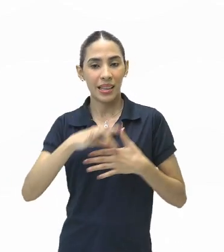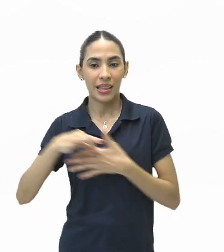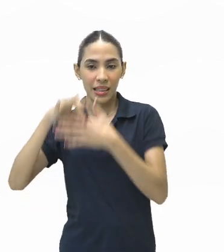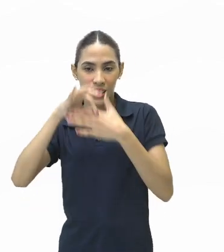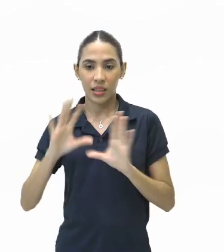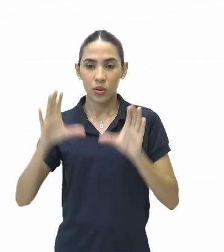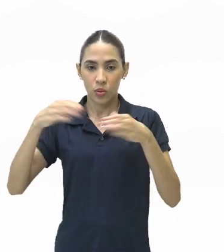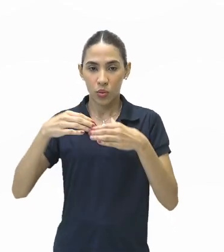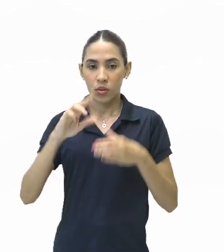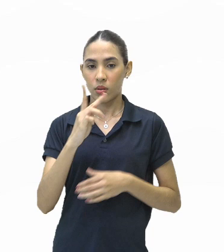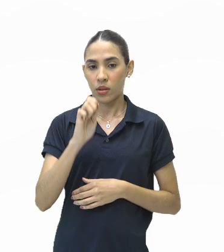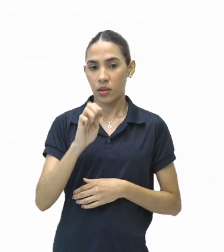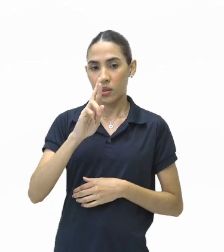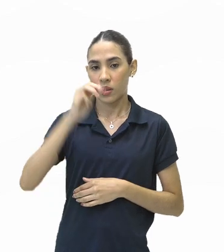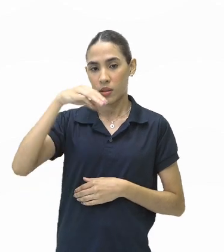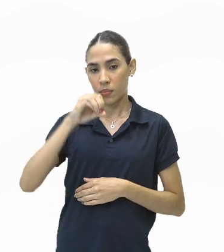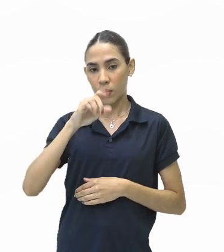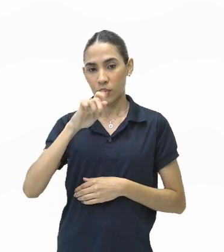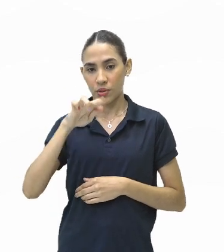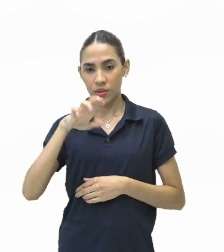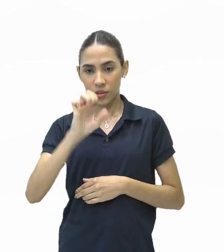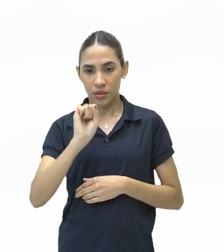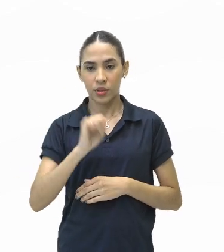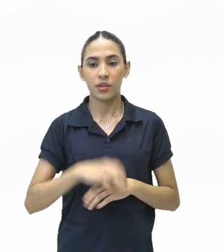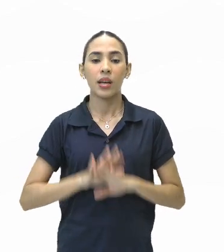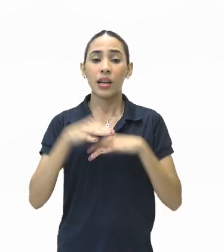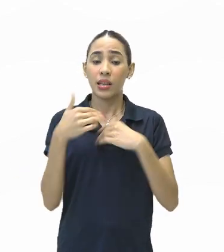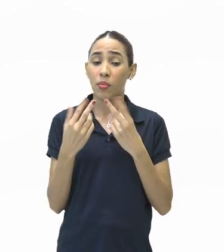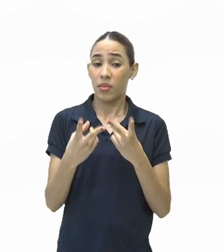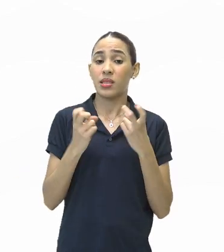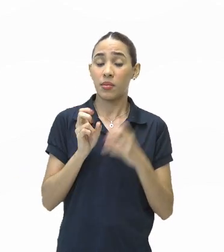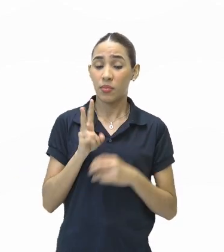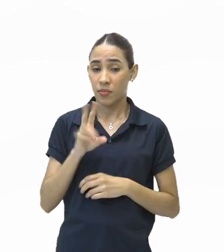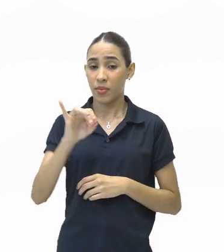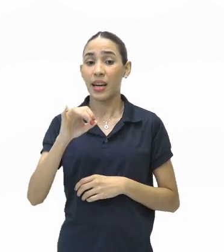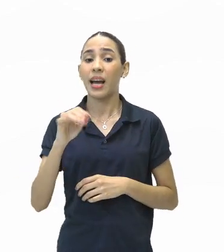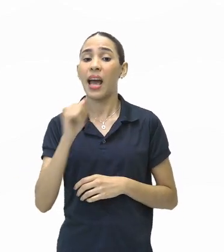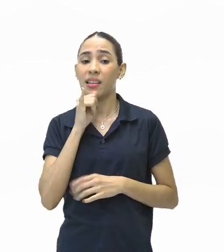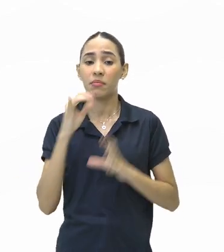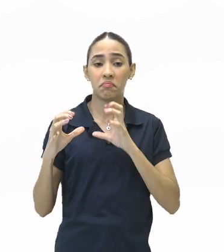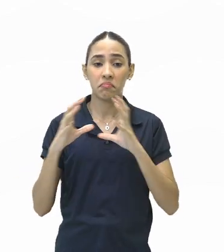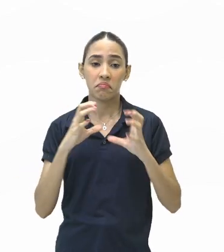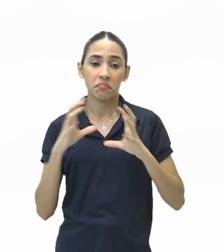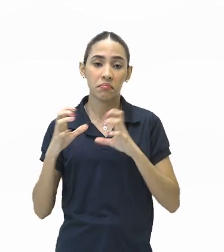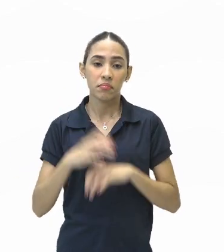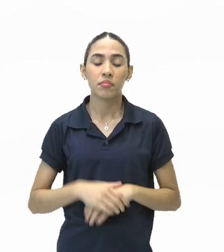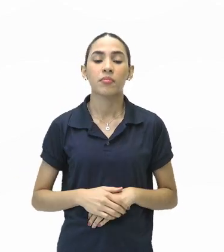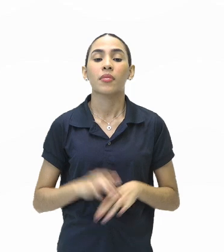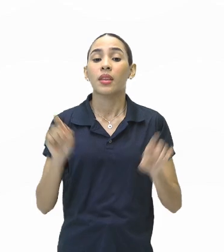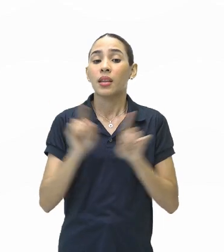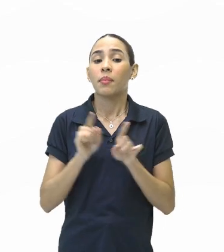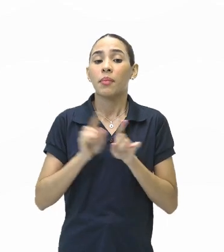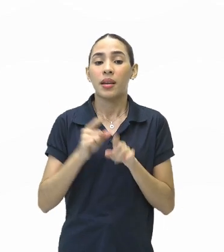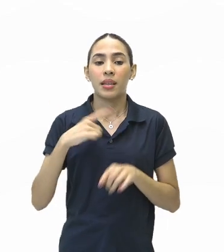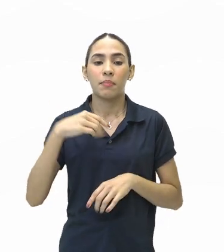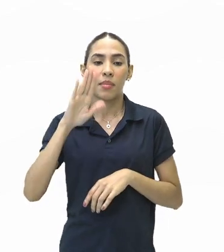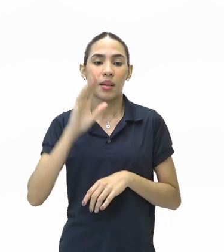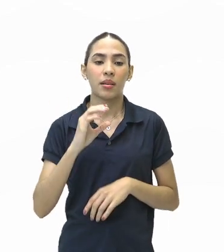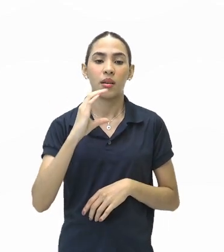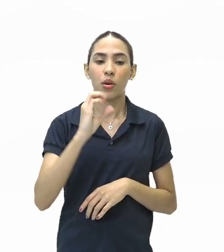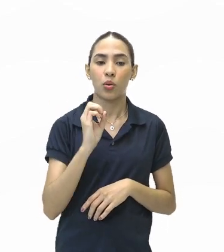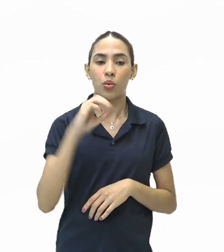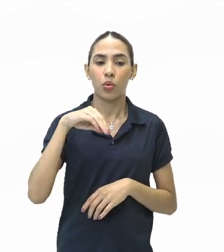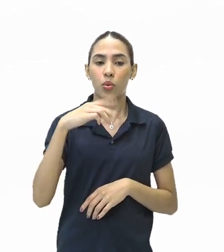de Hermógenes. Então, vejam que vai dar ali um contraste, tá? Aí nós temos quem mais?